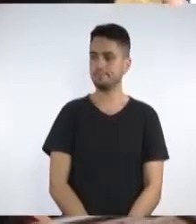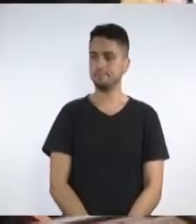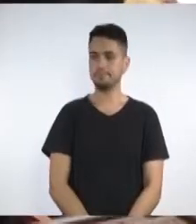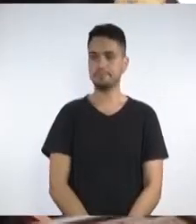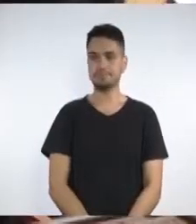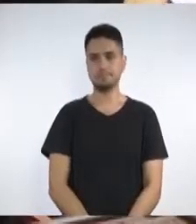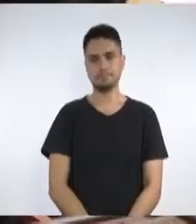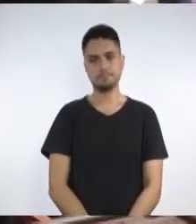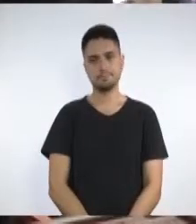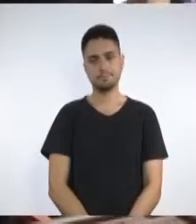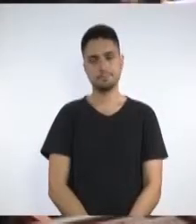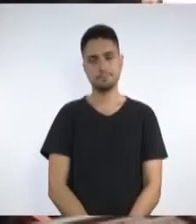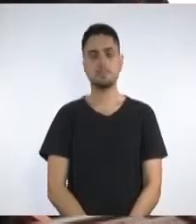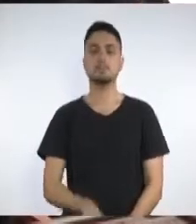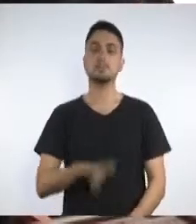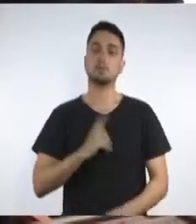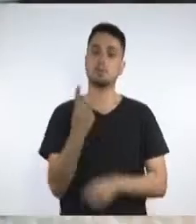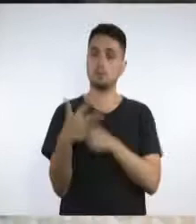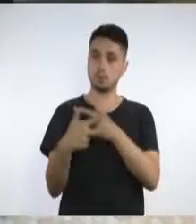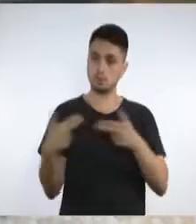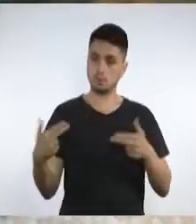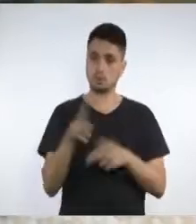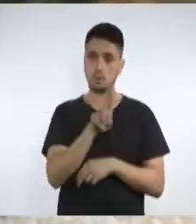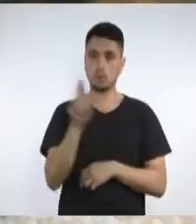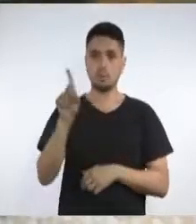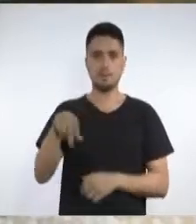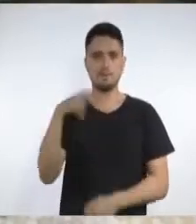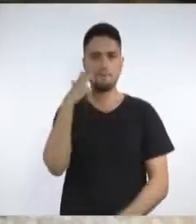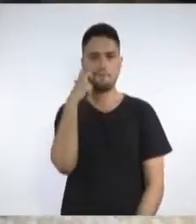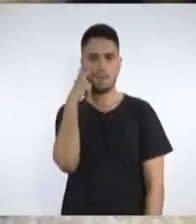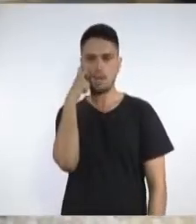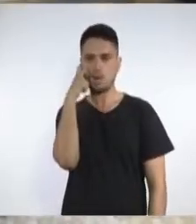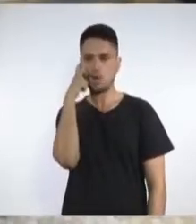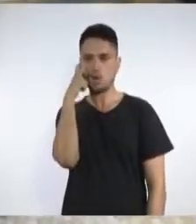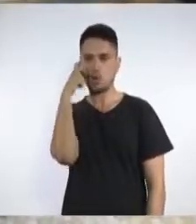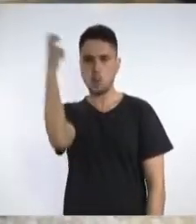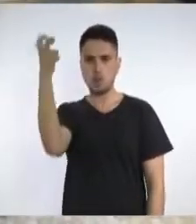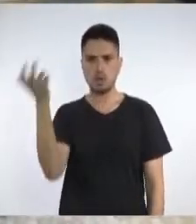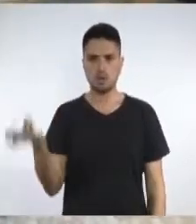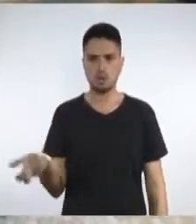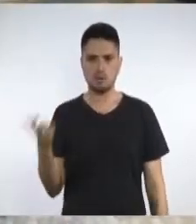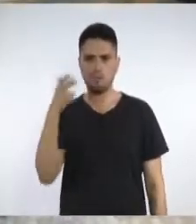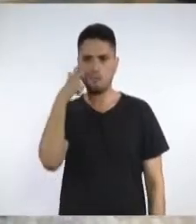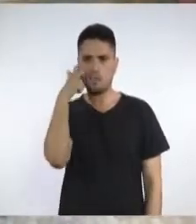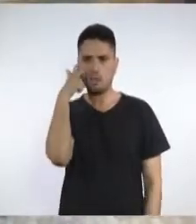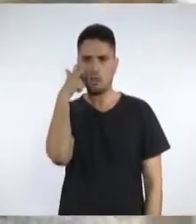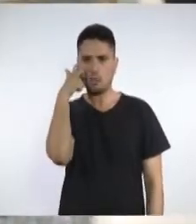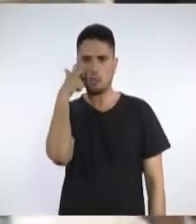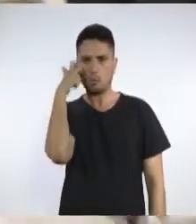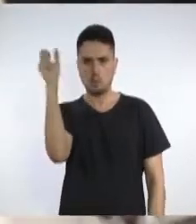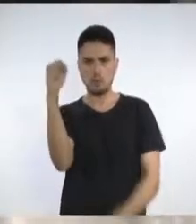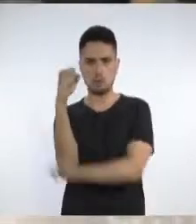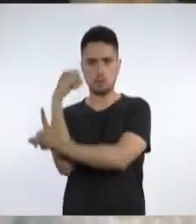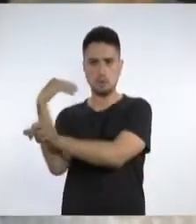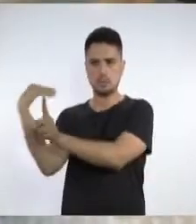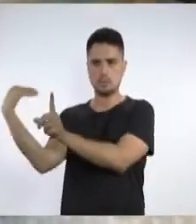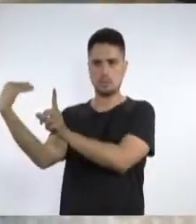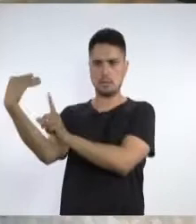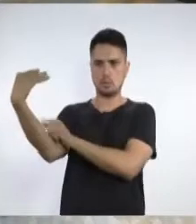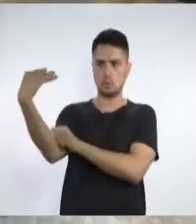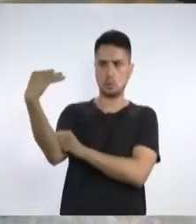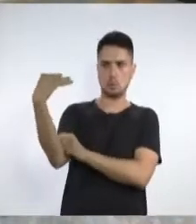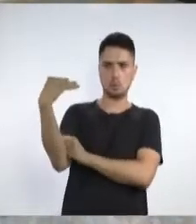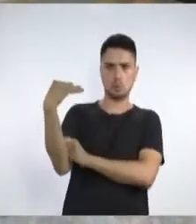Por favor, deputado Carlos. Existe uma coisa chamada vergonha alheia, e confesso que foi isso que senti quando acompanhei